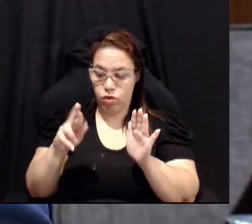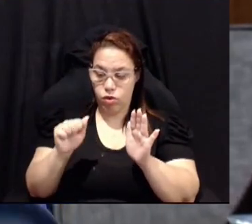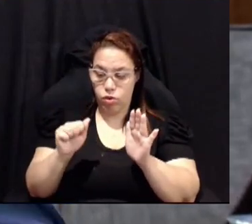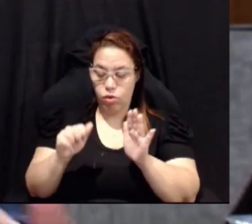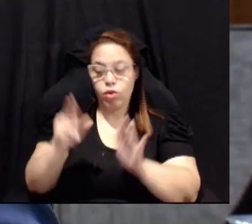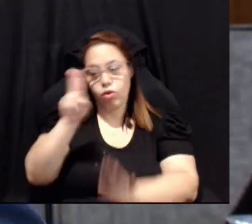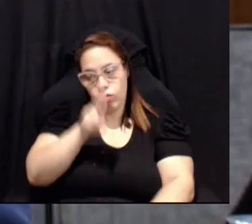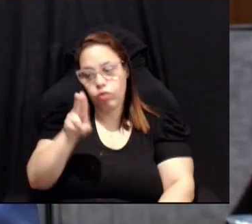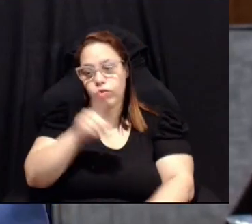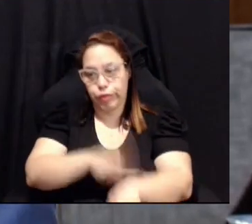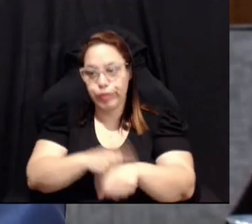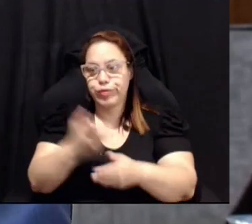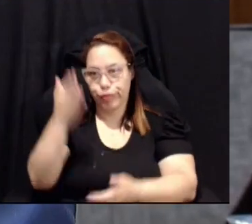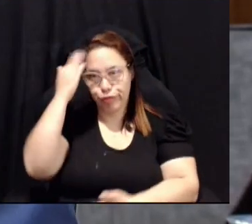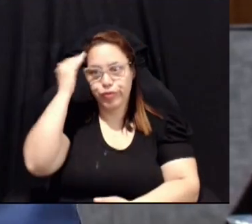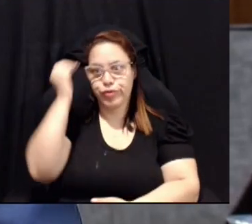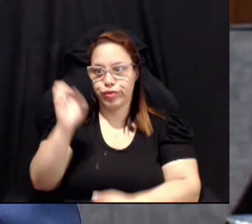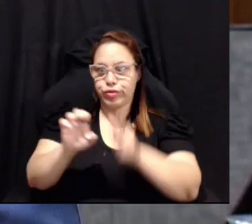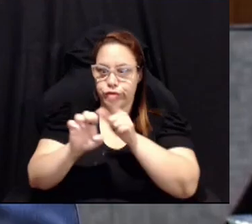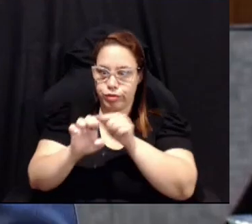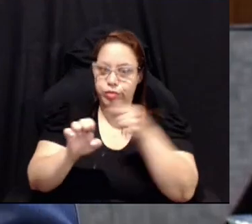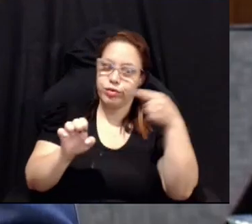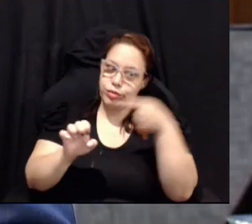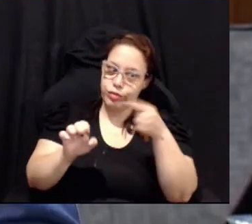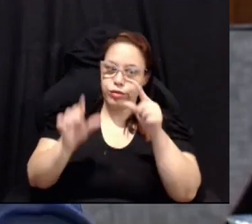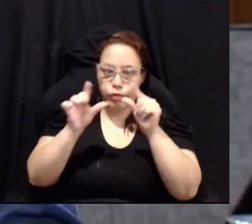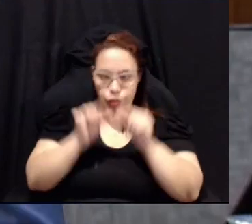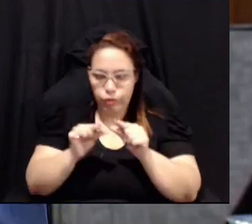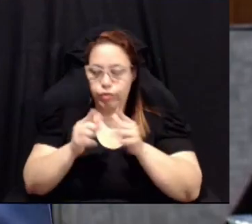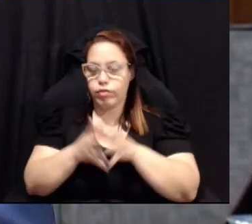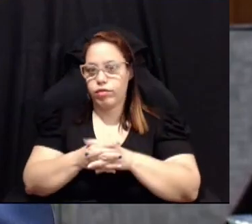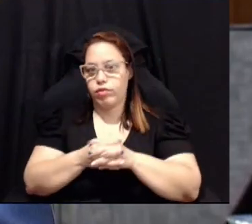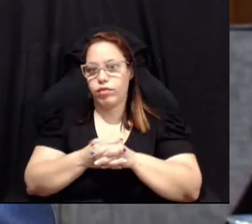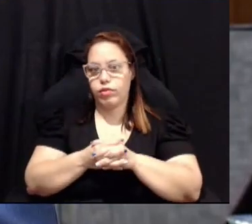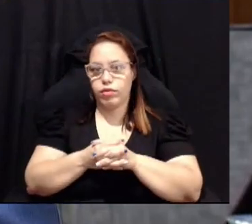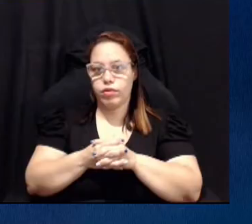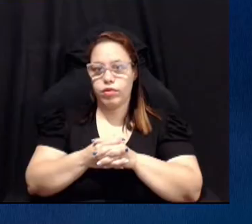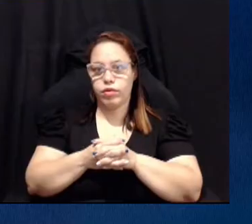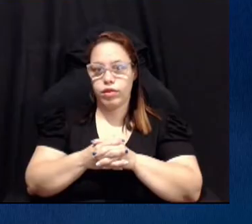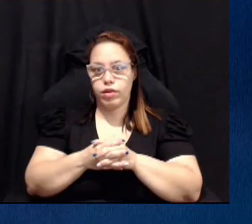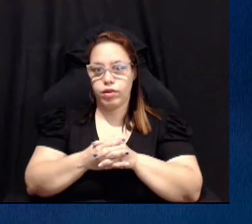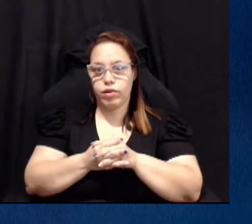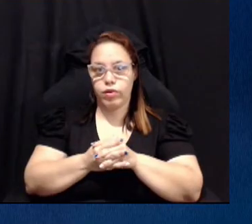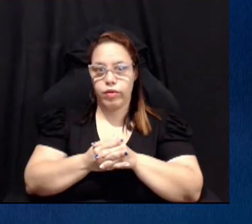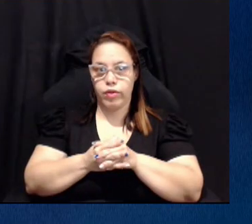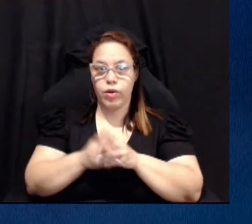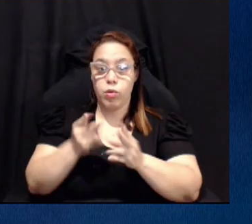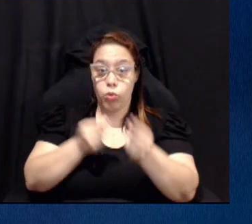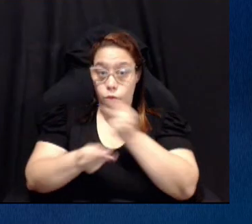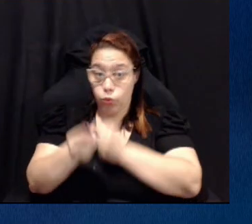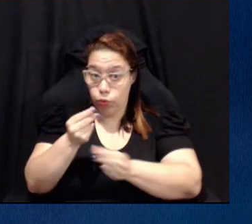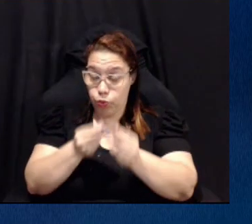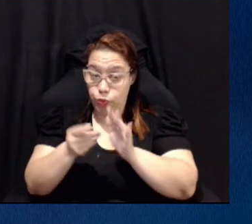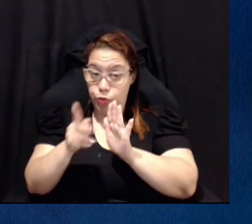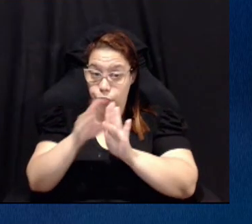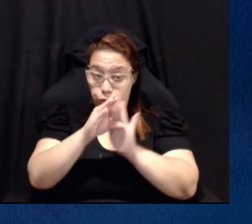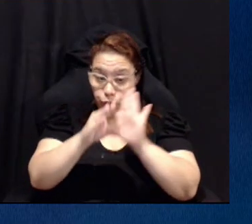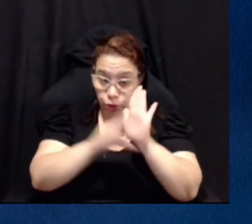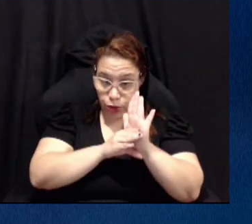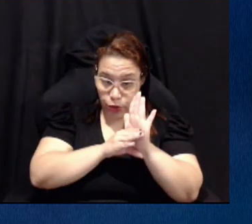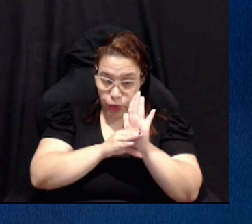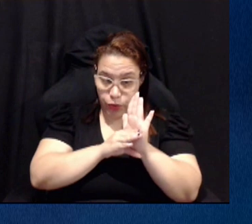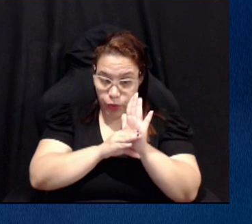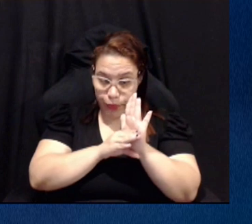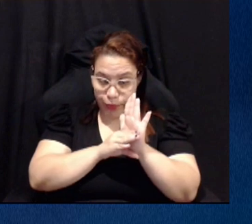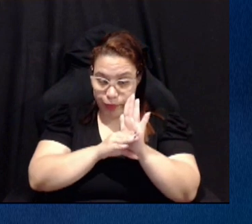que os microempresários, as pequenas empresas são aqueles que sustentam, muito a economia. O programa estabelece, entre